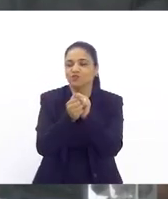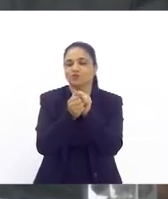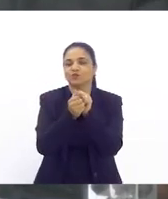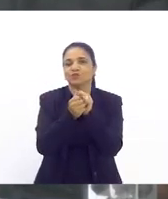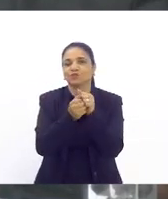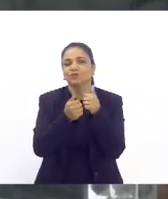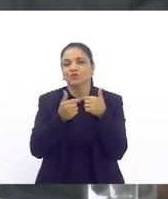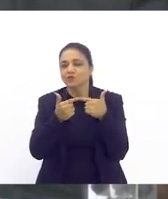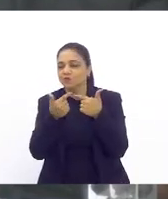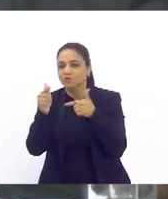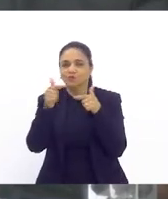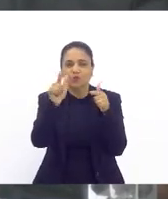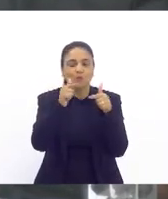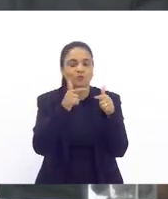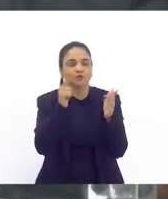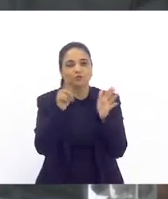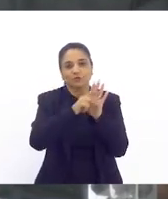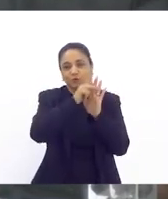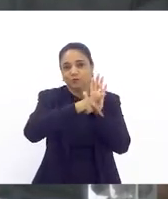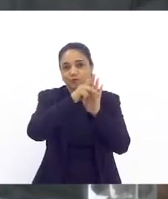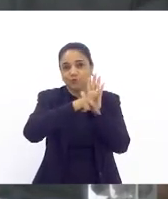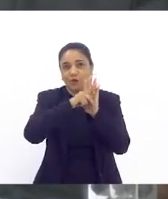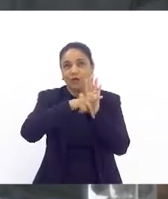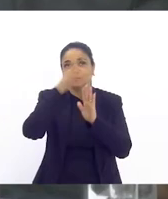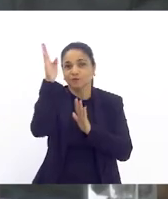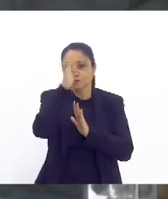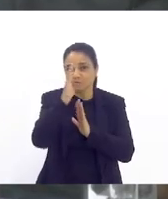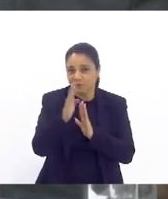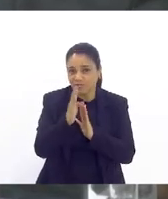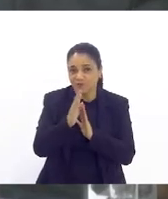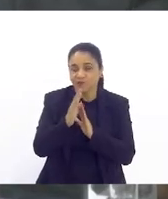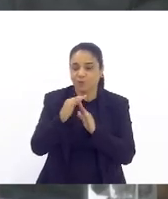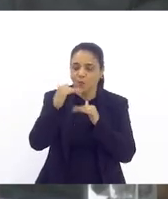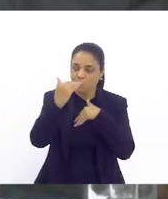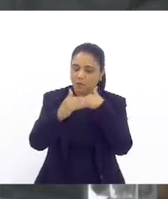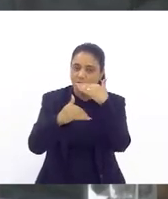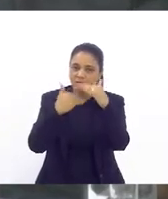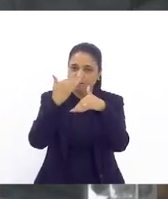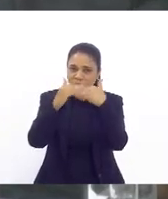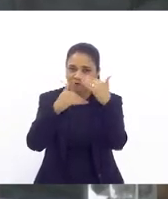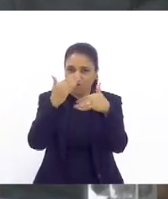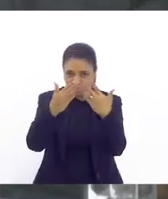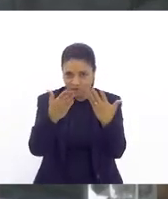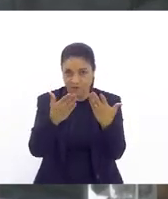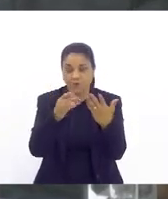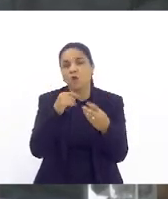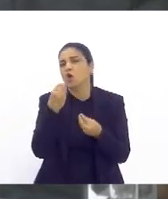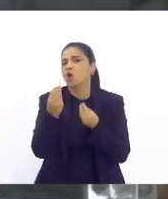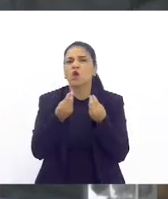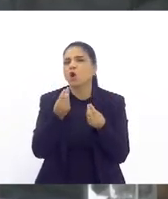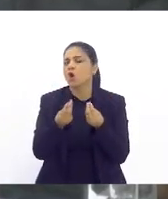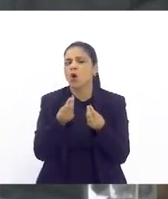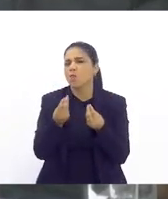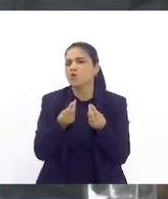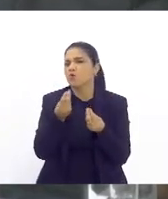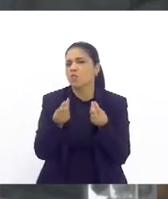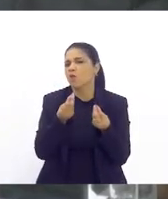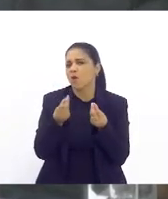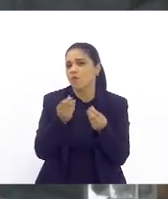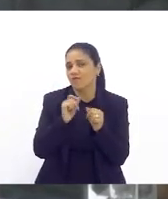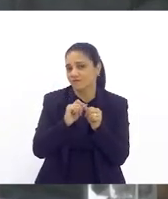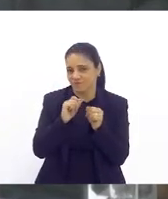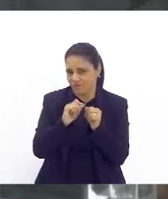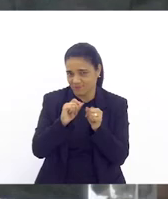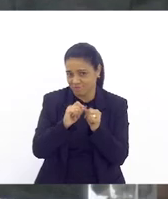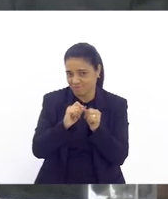os demais planos nacionais porque os planos e aí para encerrar como como é que vamos fazer